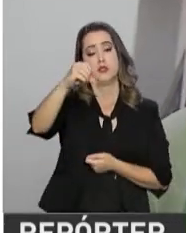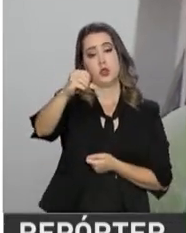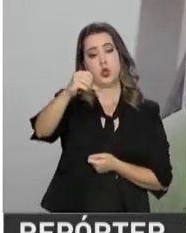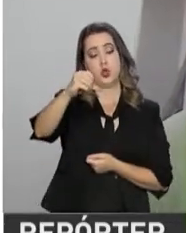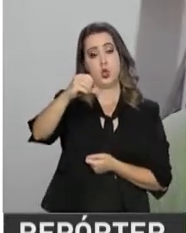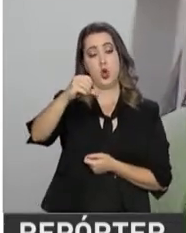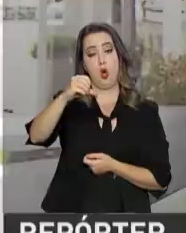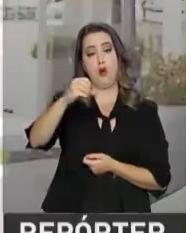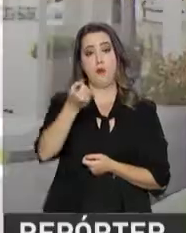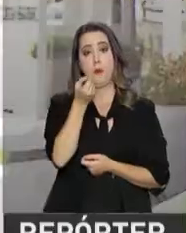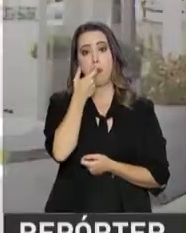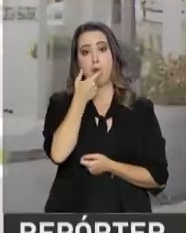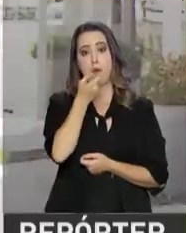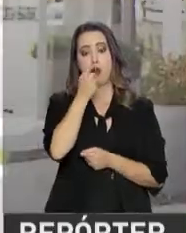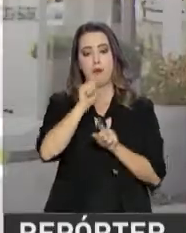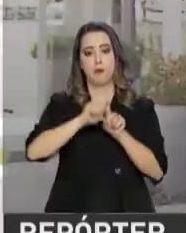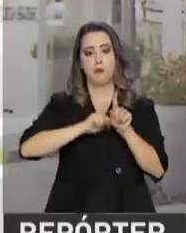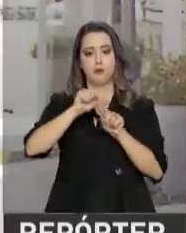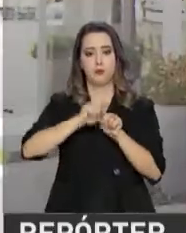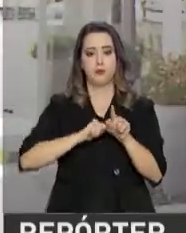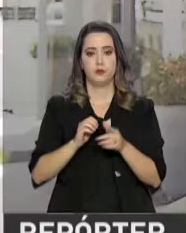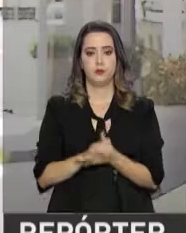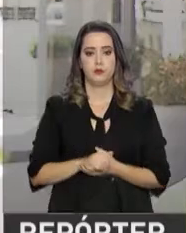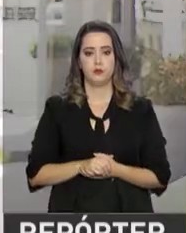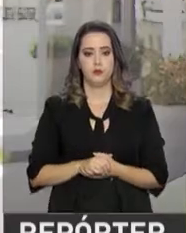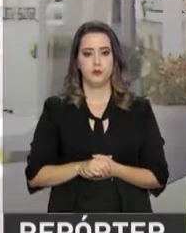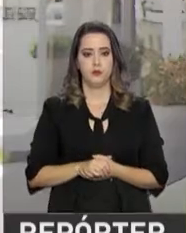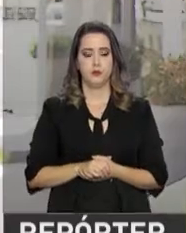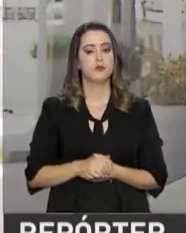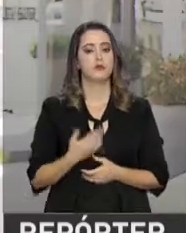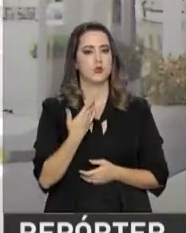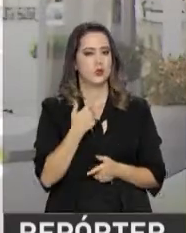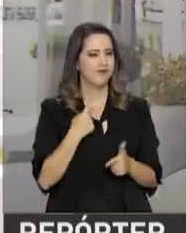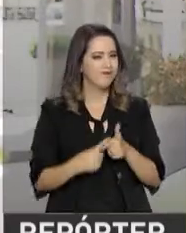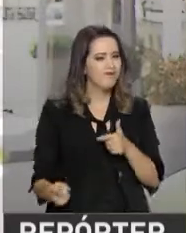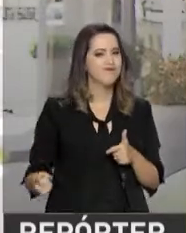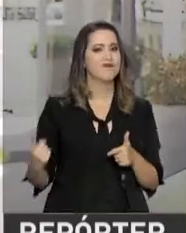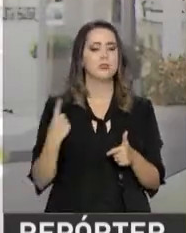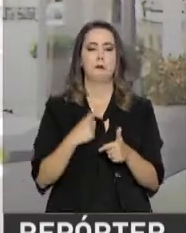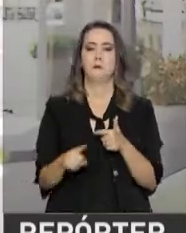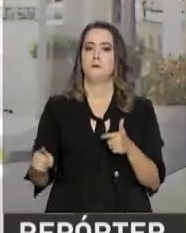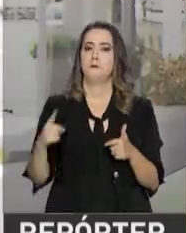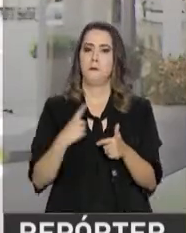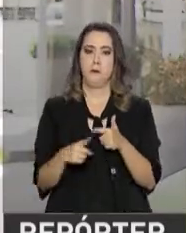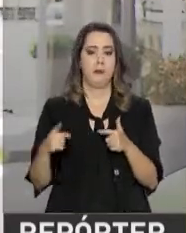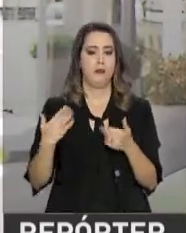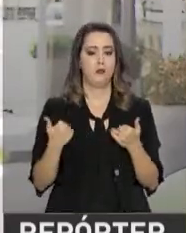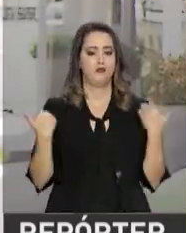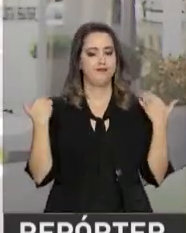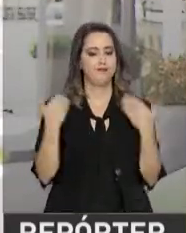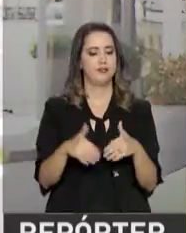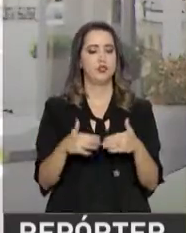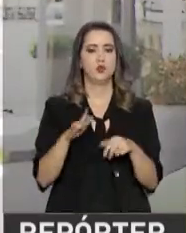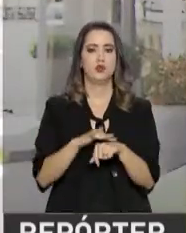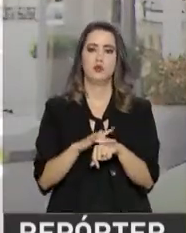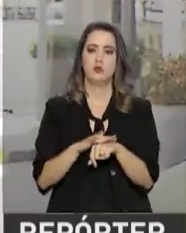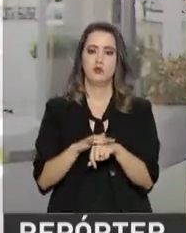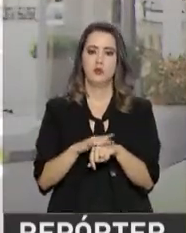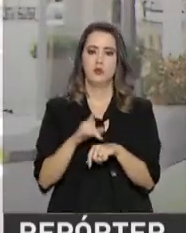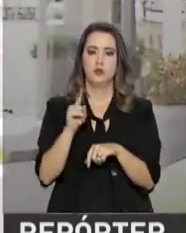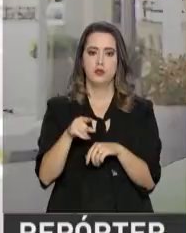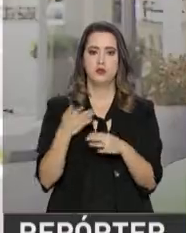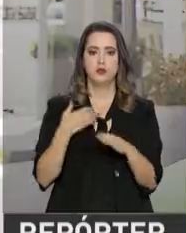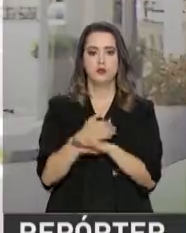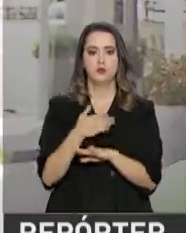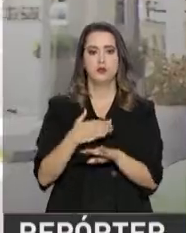idosos por mês a gente tem esse esse grande problema vamos dizer sim para enfrentar a doença que é o